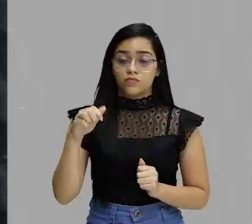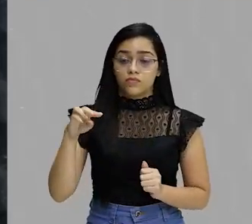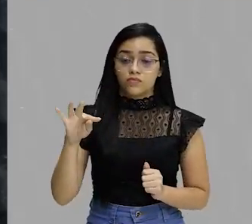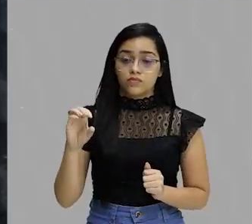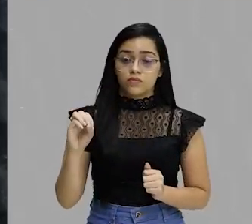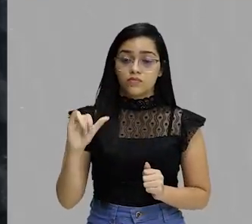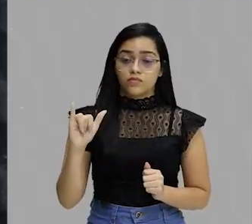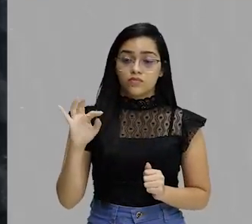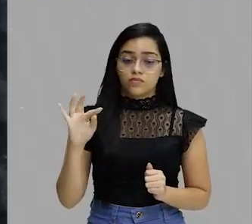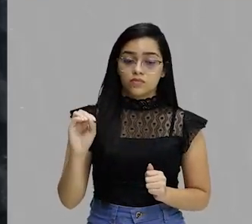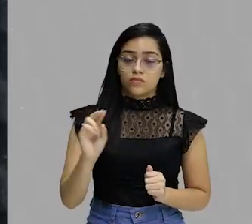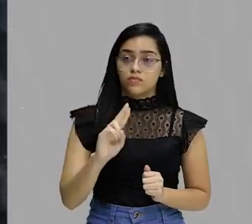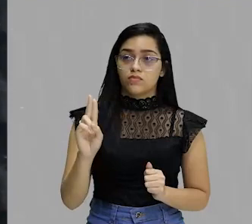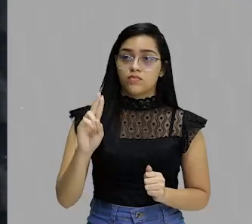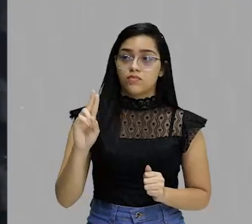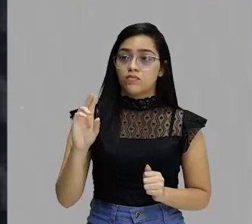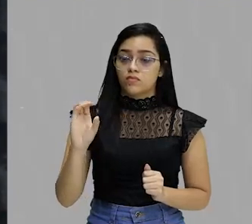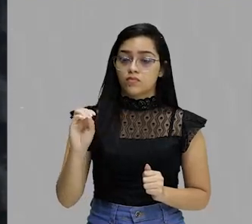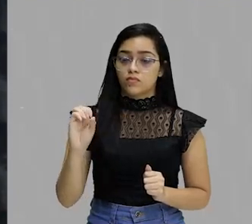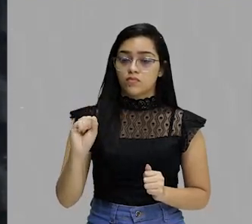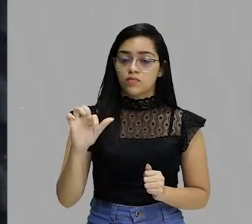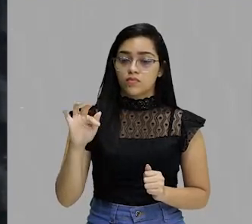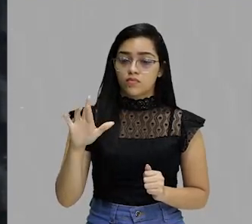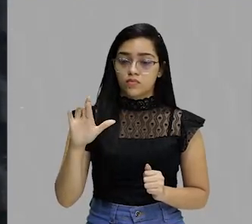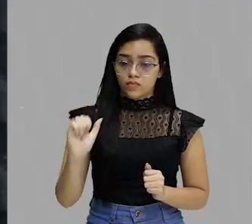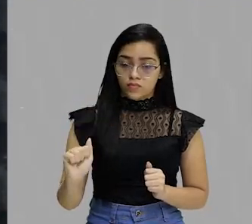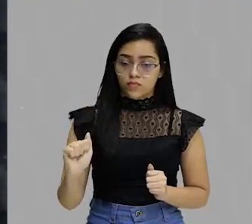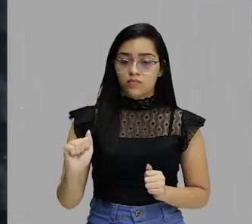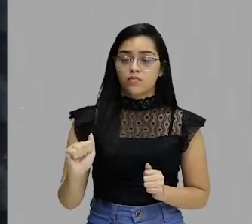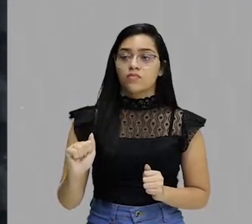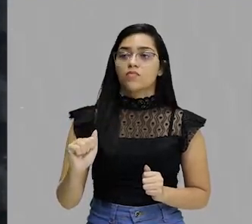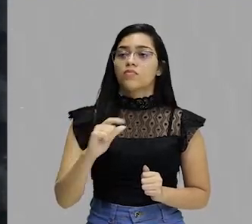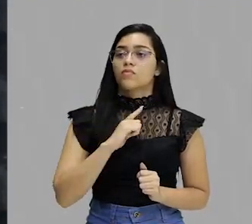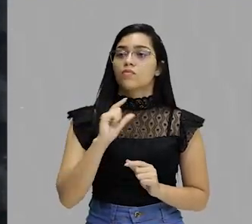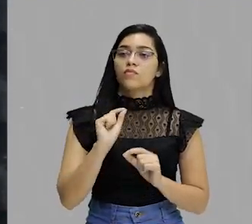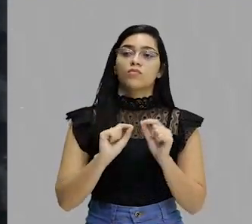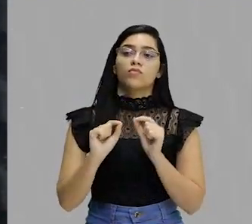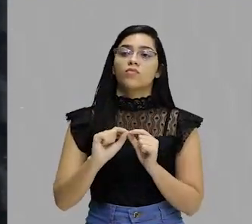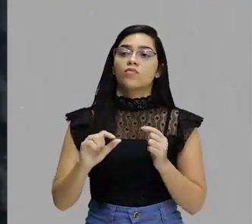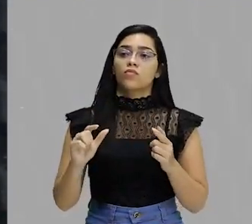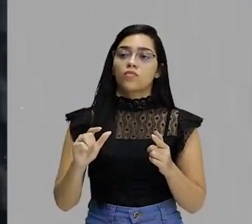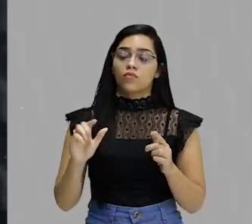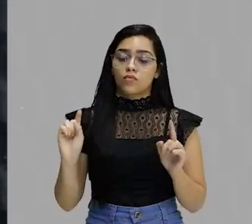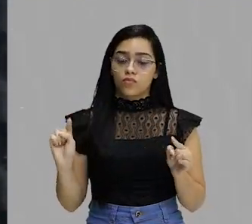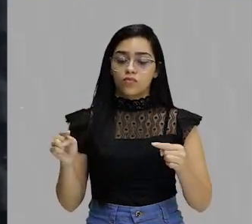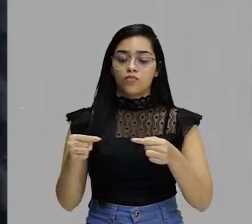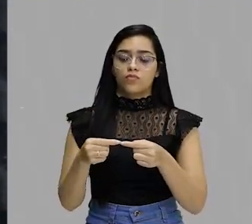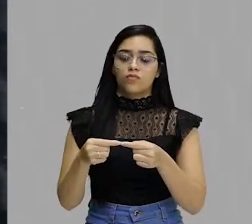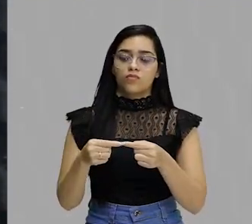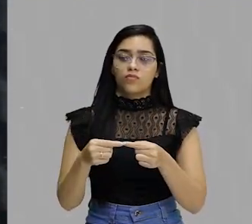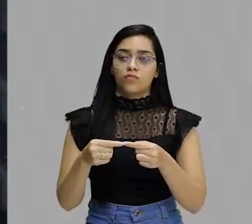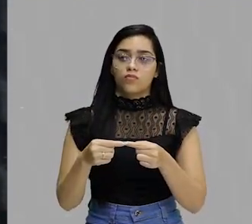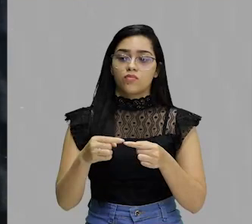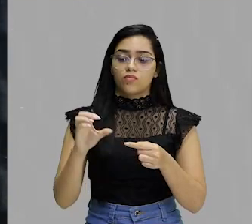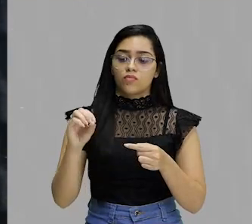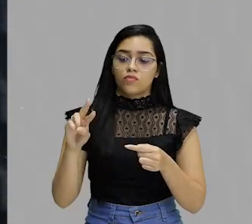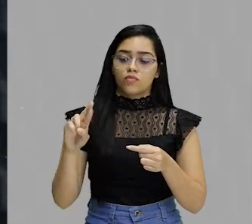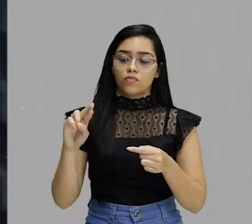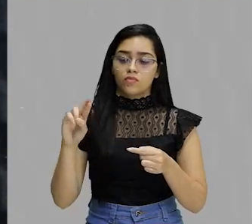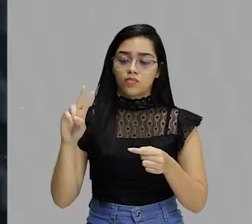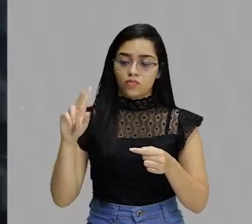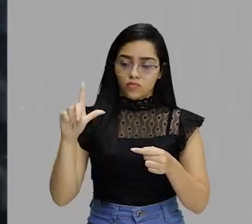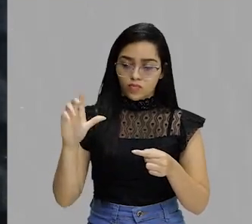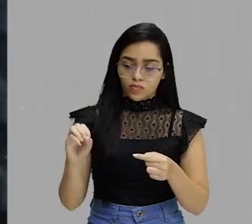ele é chamado de oosfera. Oosfera, ele é compatível ao óvulo nos